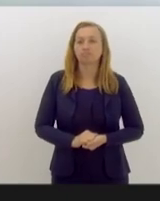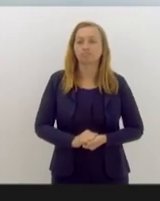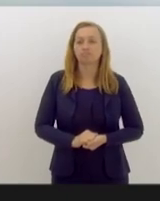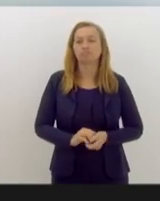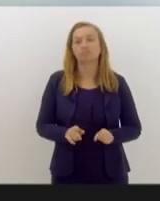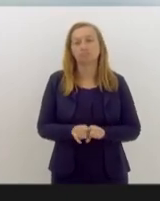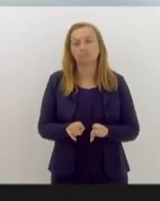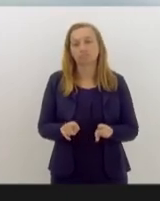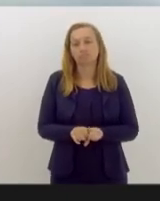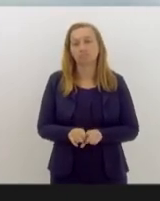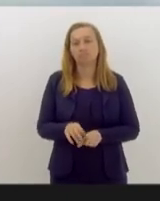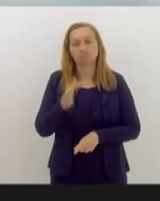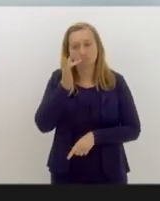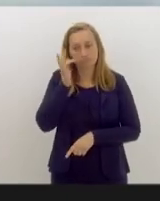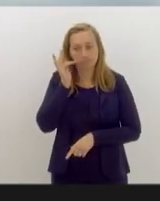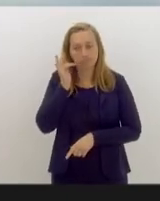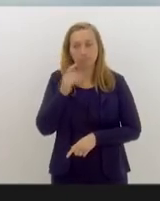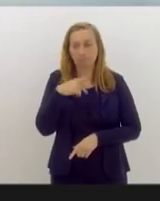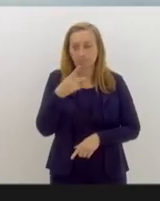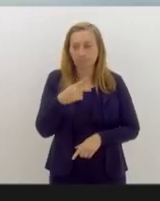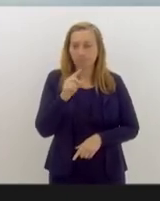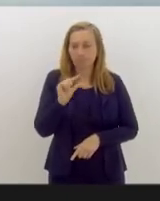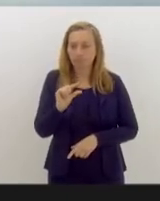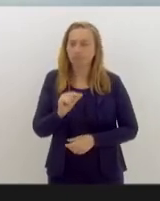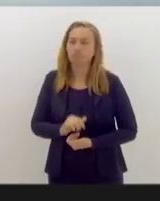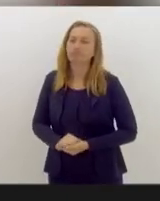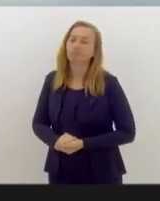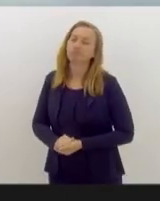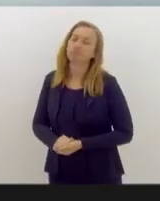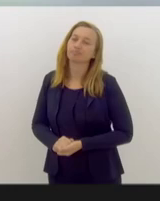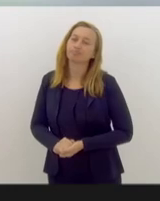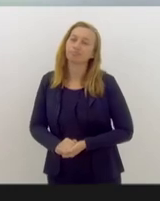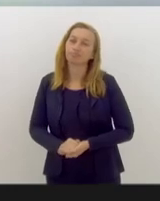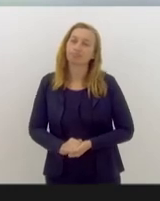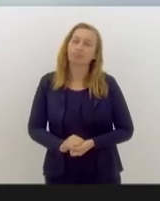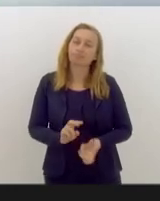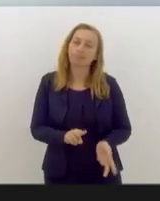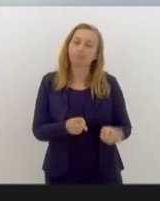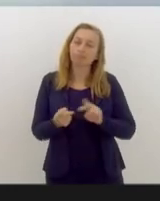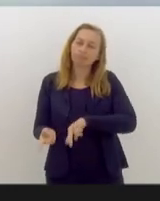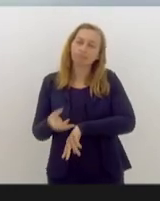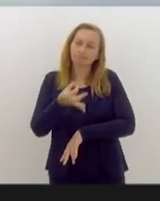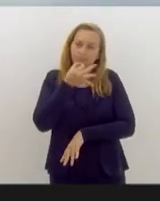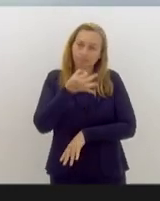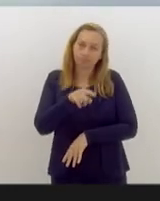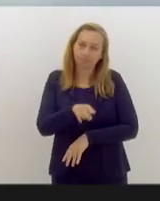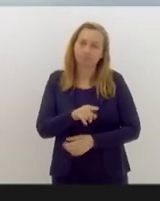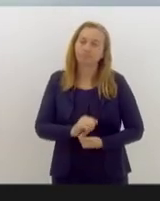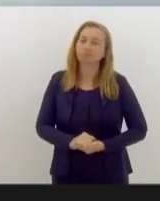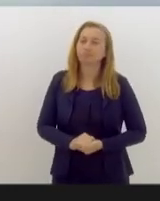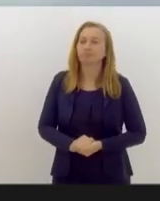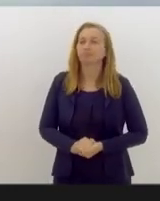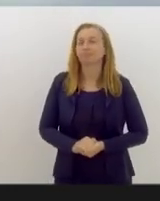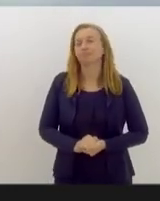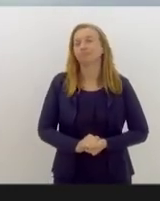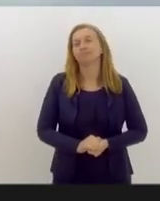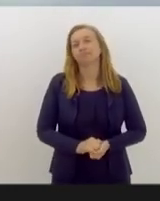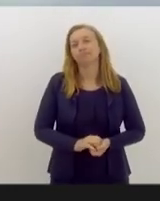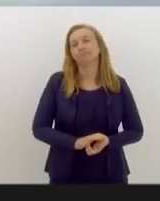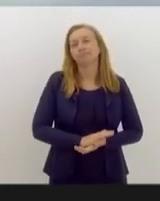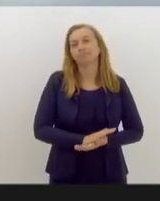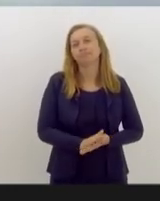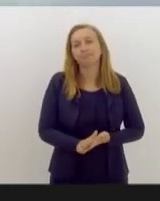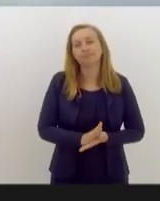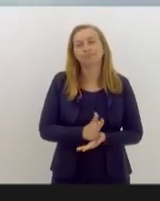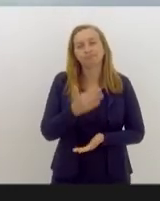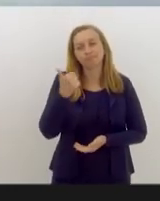disso, Flávio, gostaria só de ressaltar um ponto e talvez encaminhar alguma sugestão aqui para aperfeiçoamento